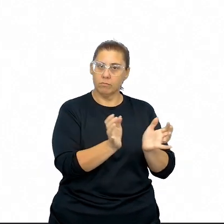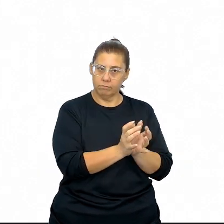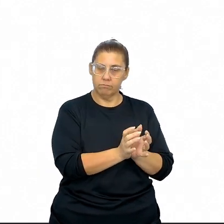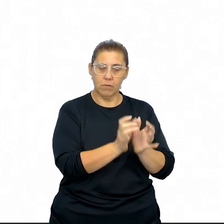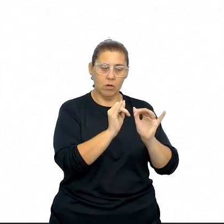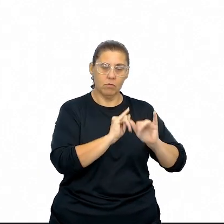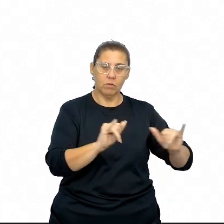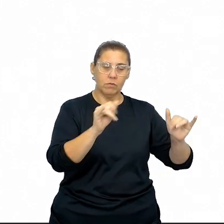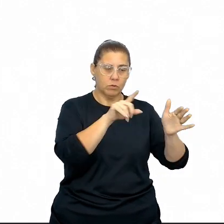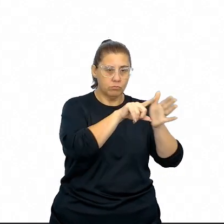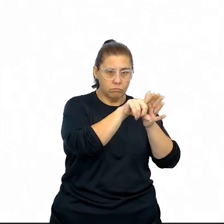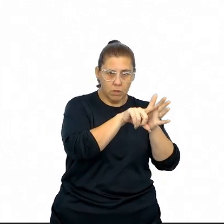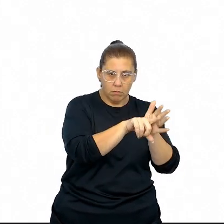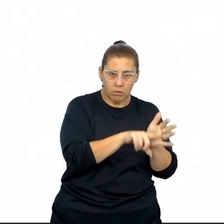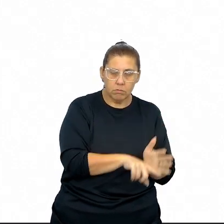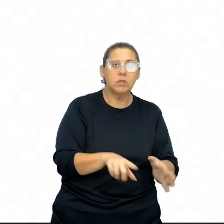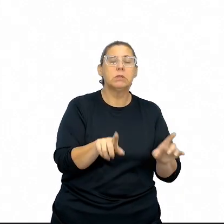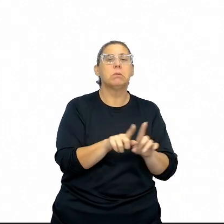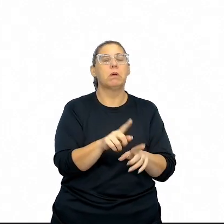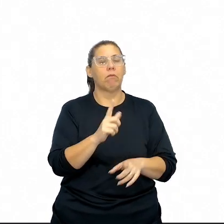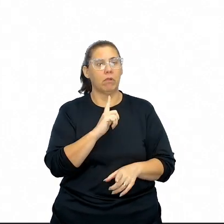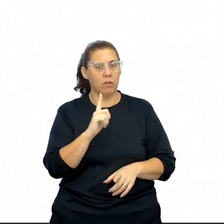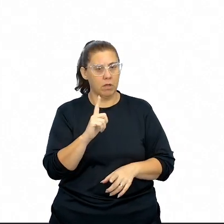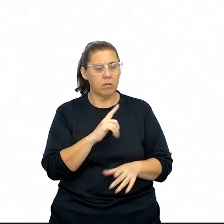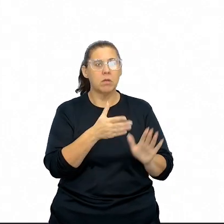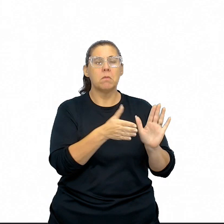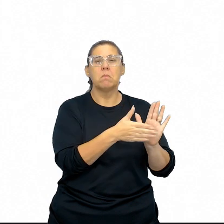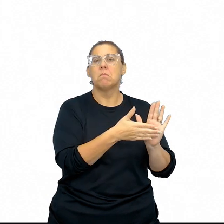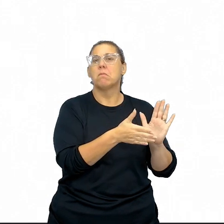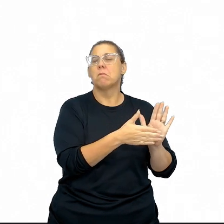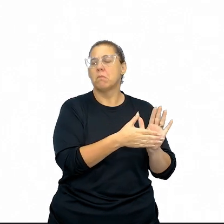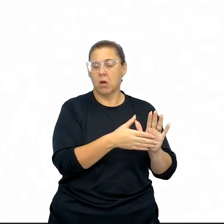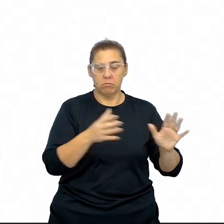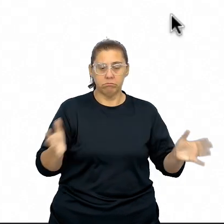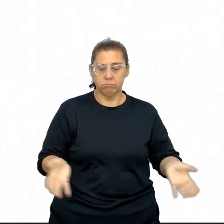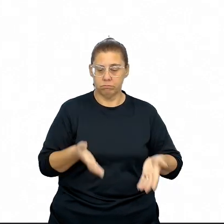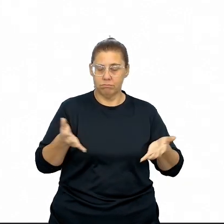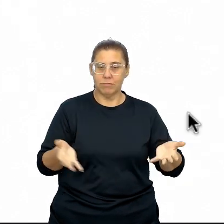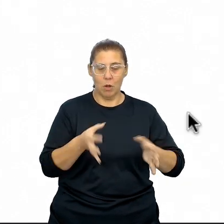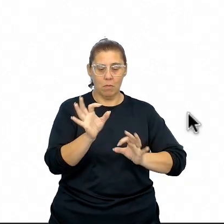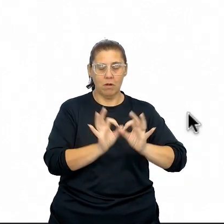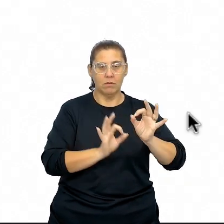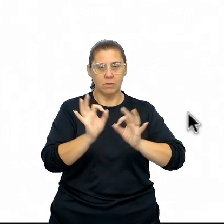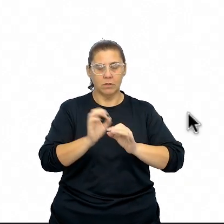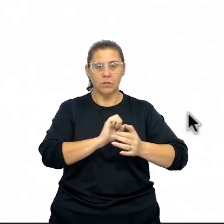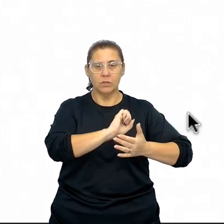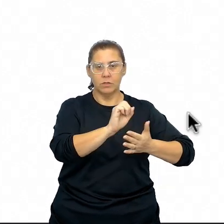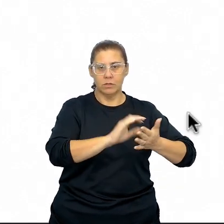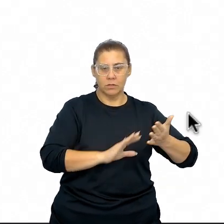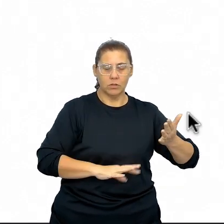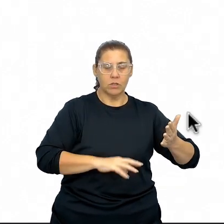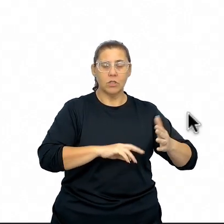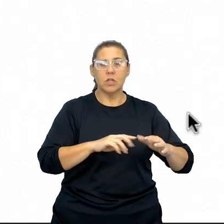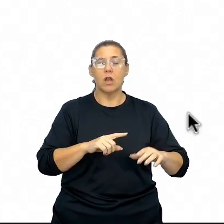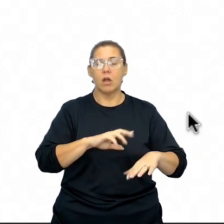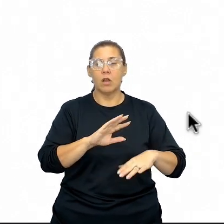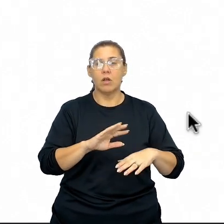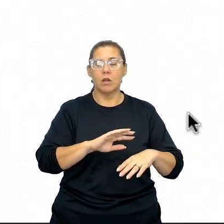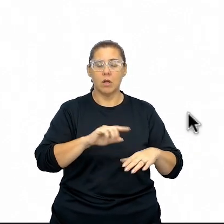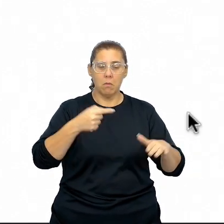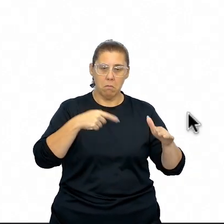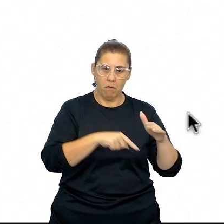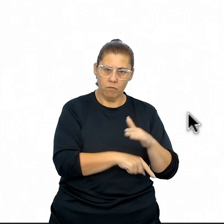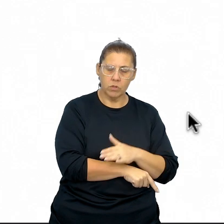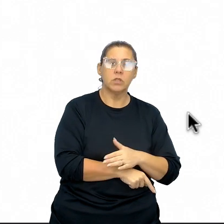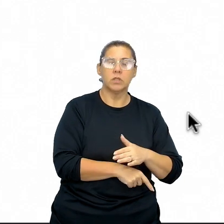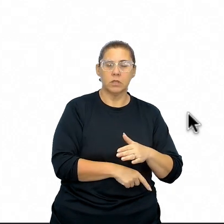por investigação. Também temos como proposta favorecer o planejamento de atividades de recuperação e de